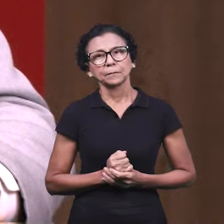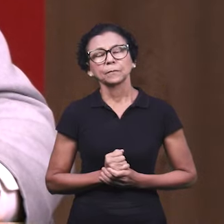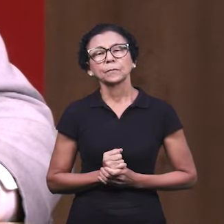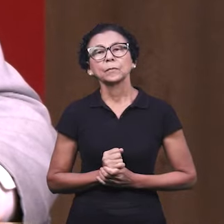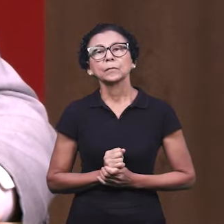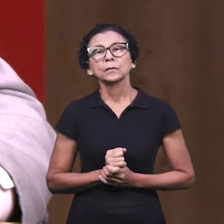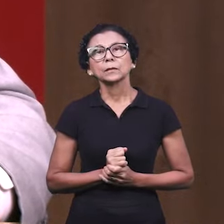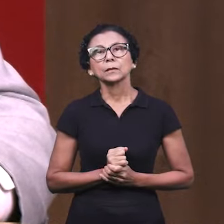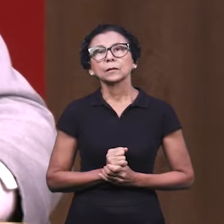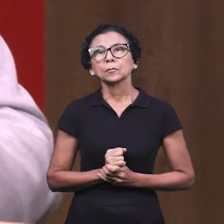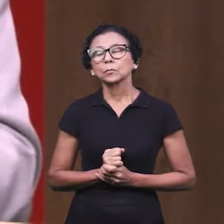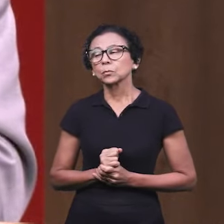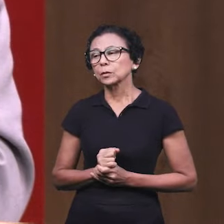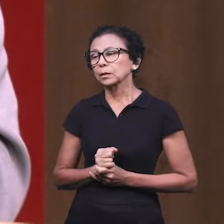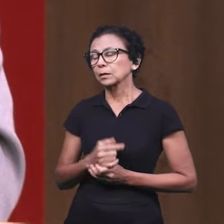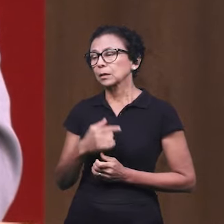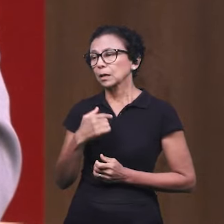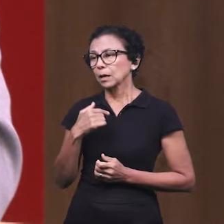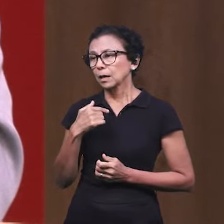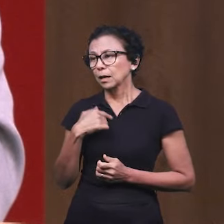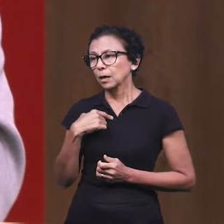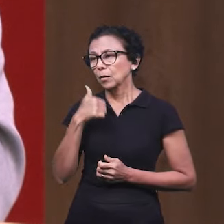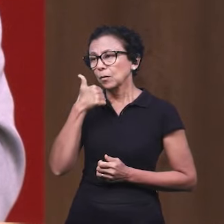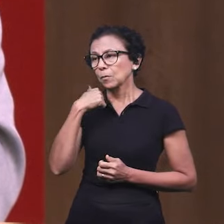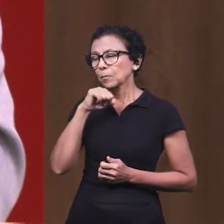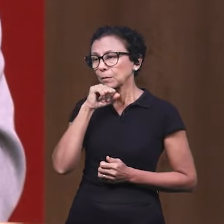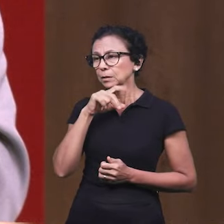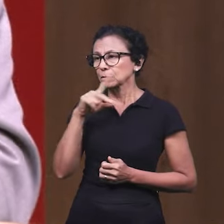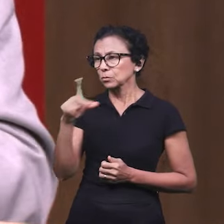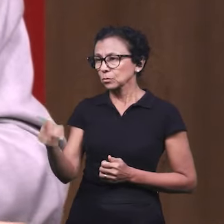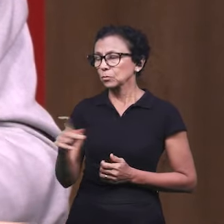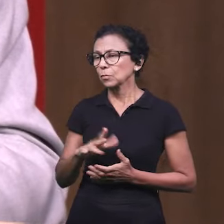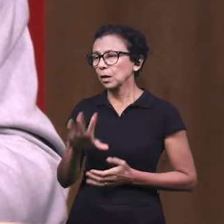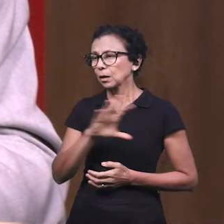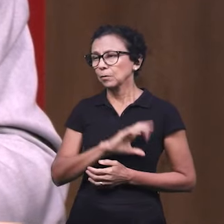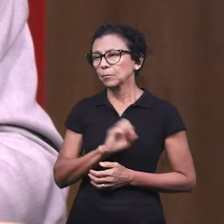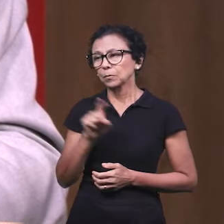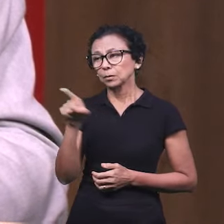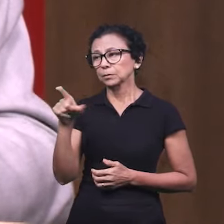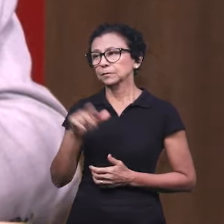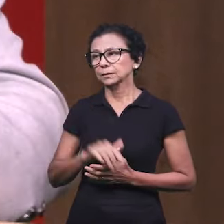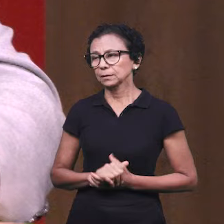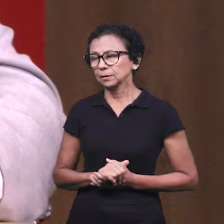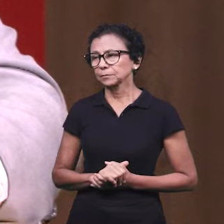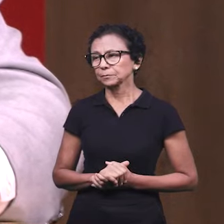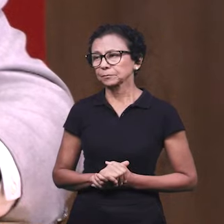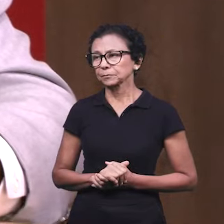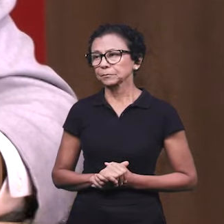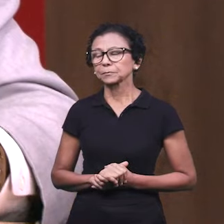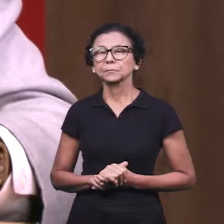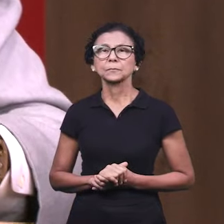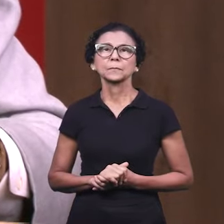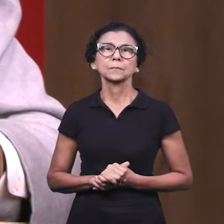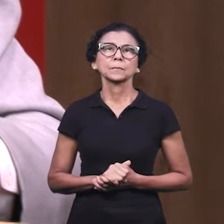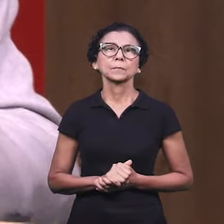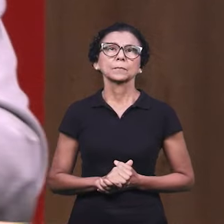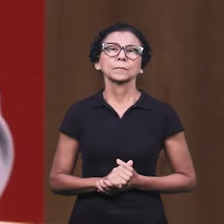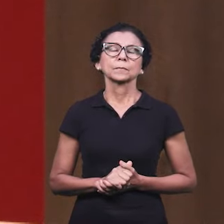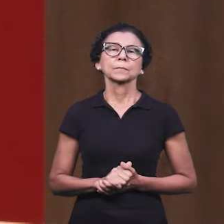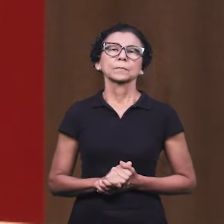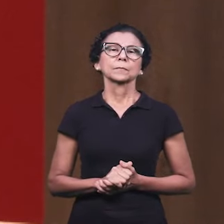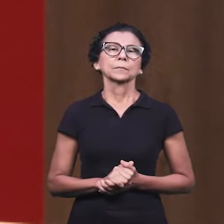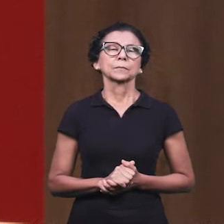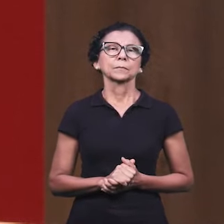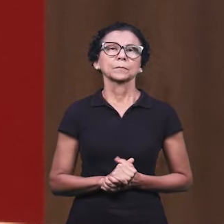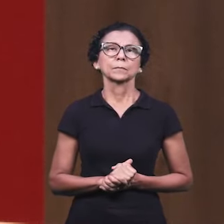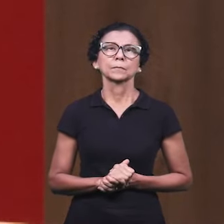eu e a sua mãe então a família ela ela vai além de apenas ser um projeto espiritual mas